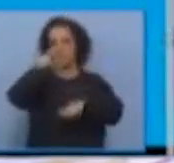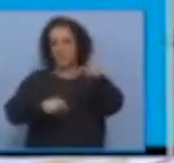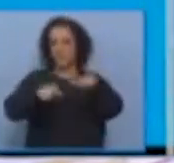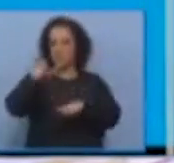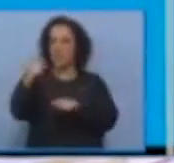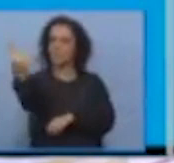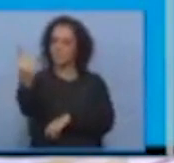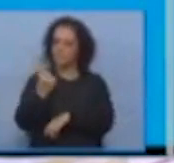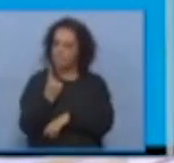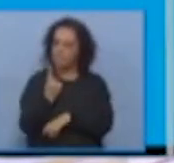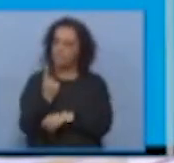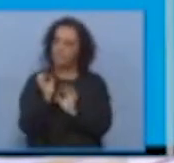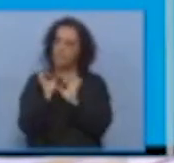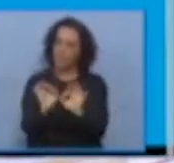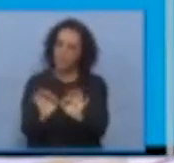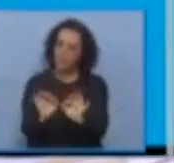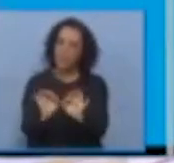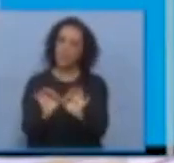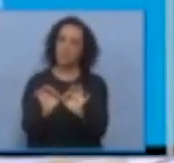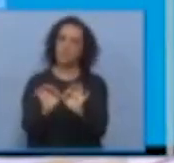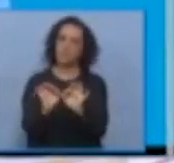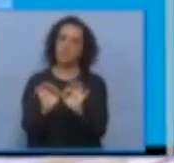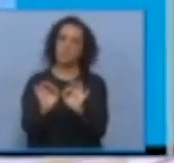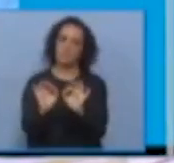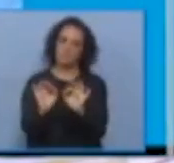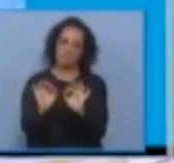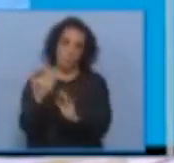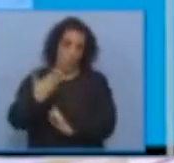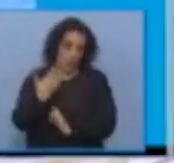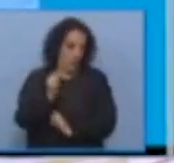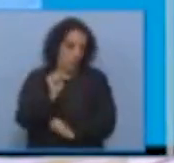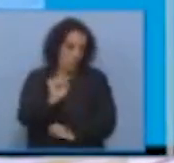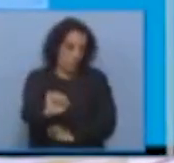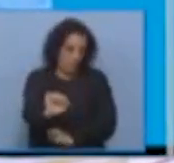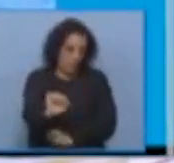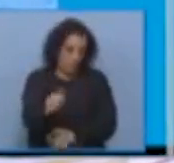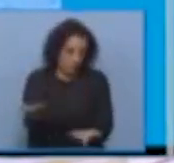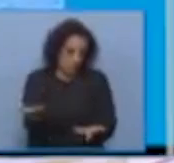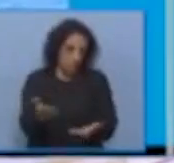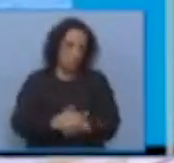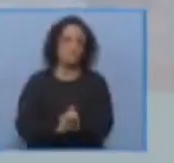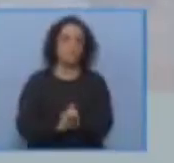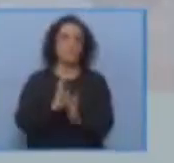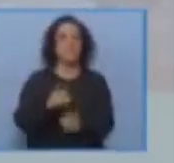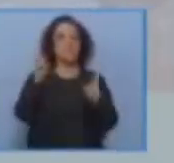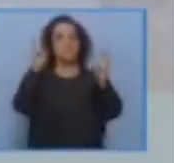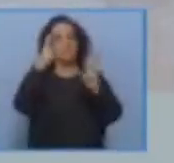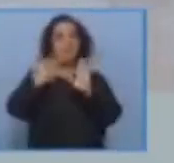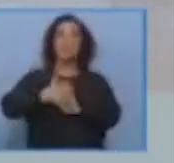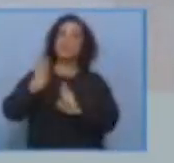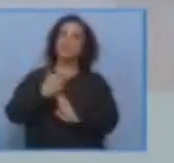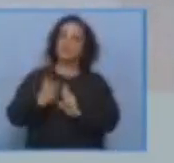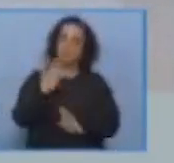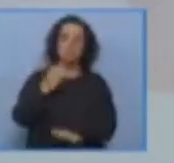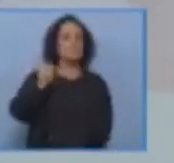vítimas e dar-lhes todo o conforto e todos os direitos a que elas têm absoluto direito. Tem que ser uma urgência